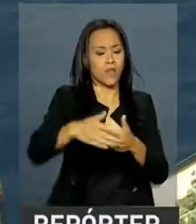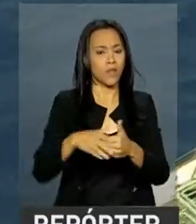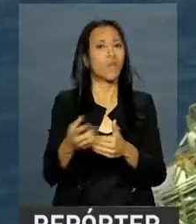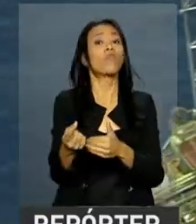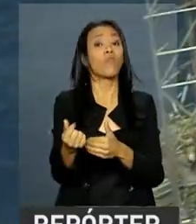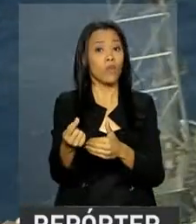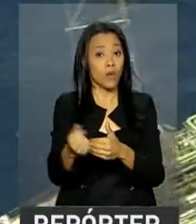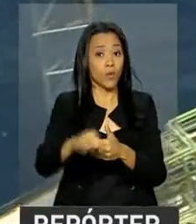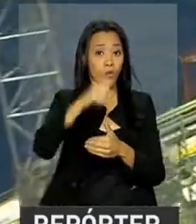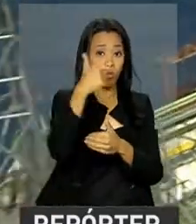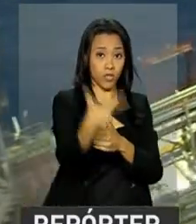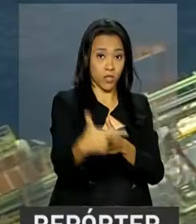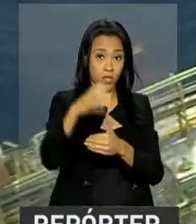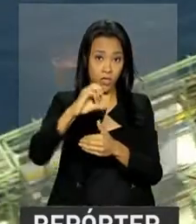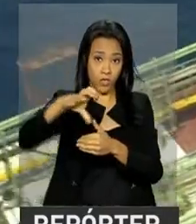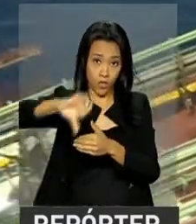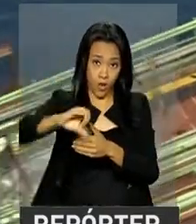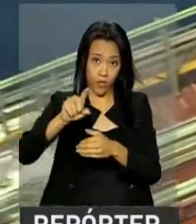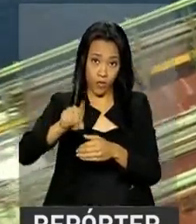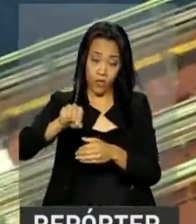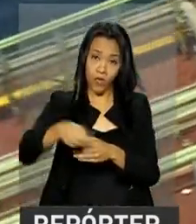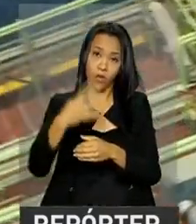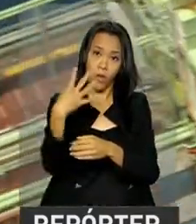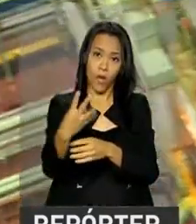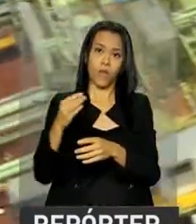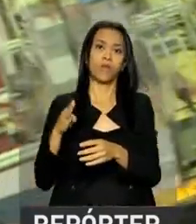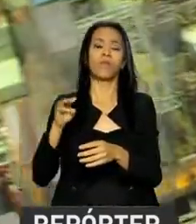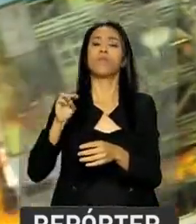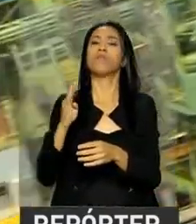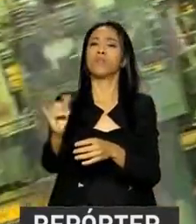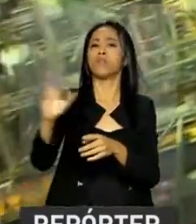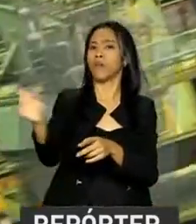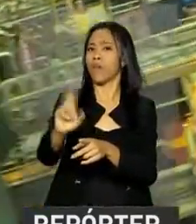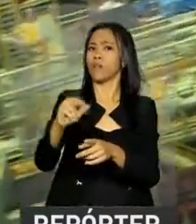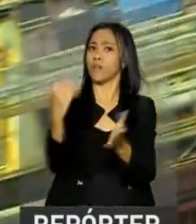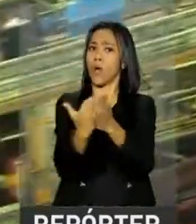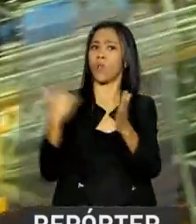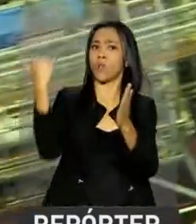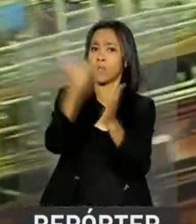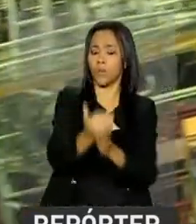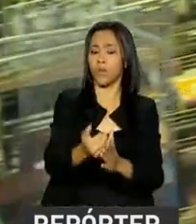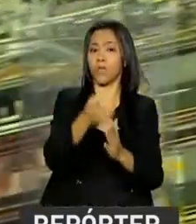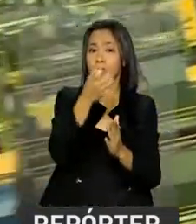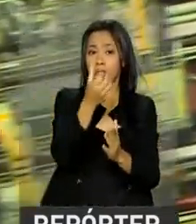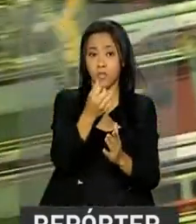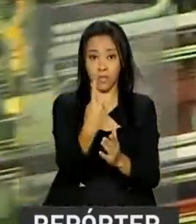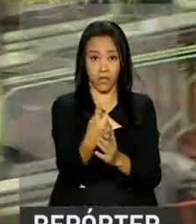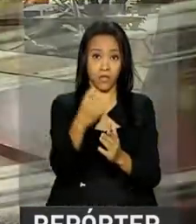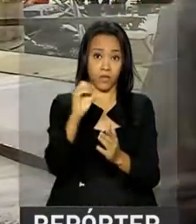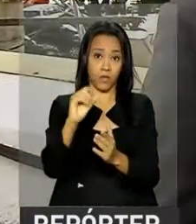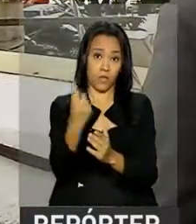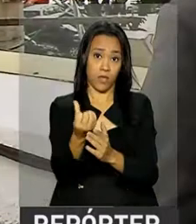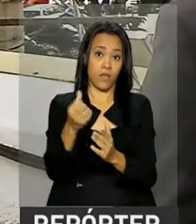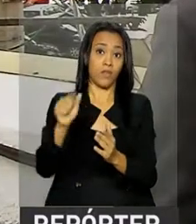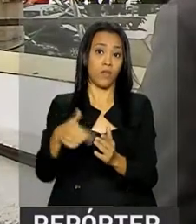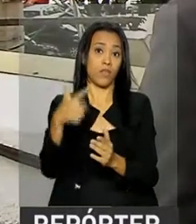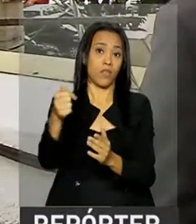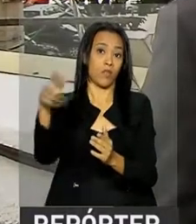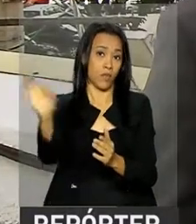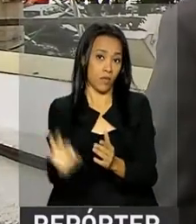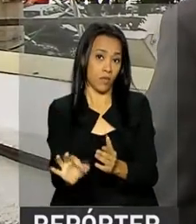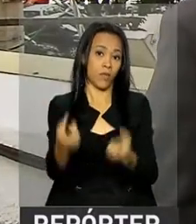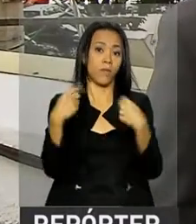de mercado de 209,4 bilhões de reais, crescimento de 106,7%. Com a ideia